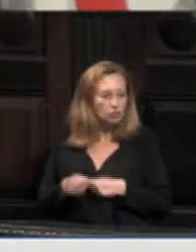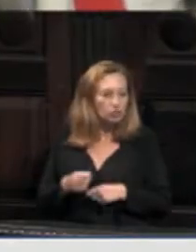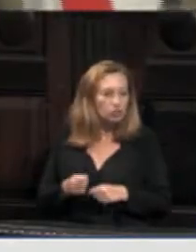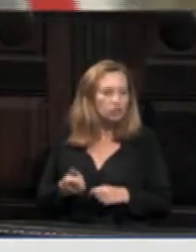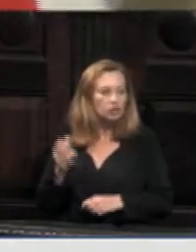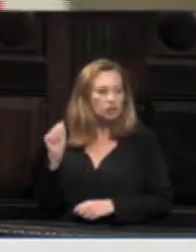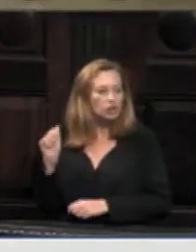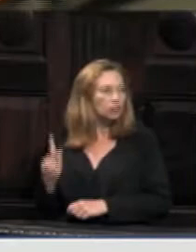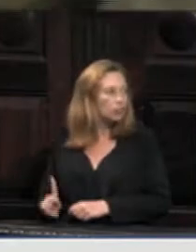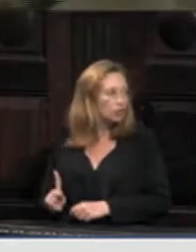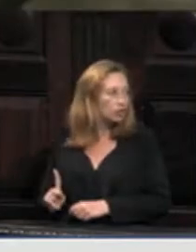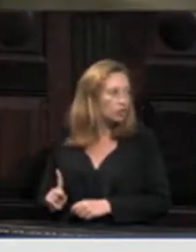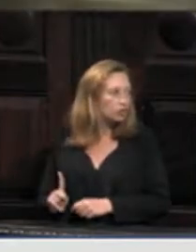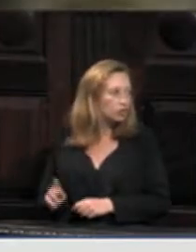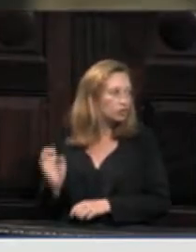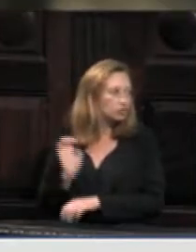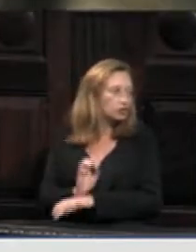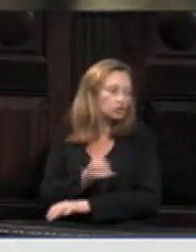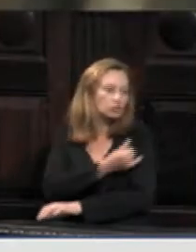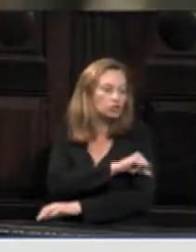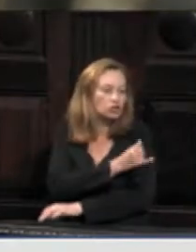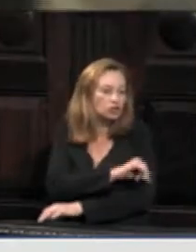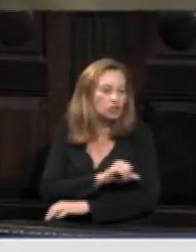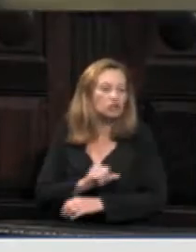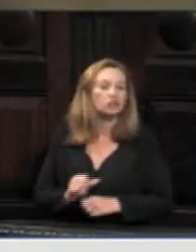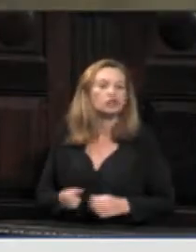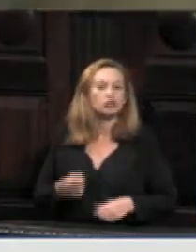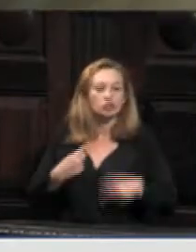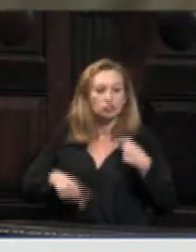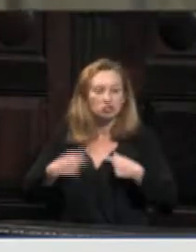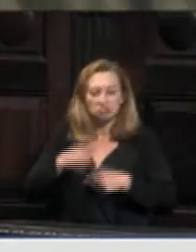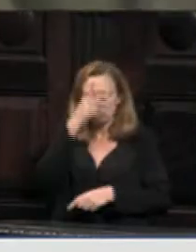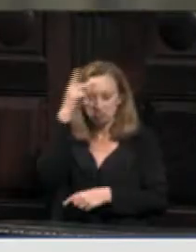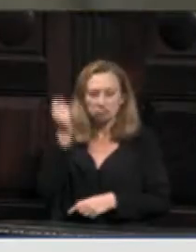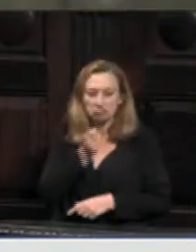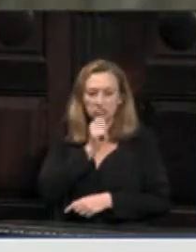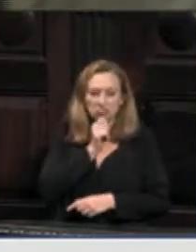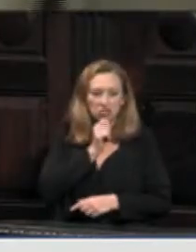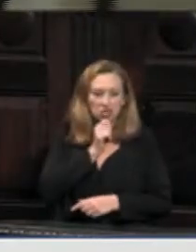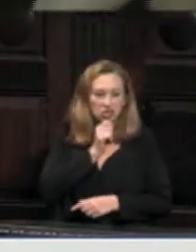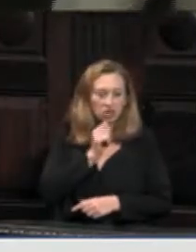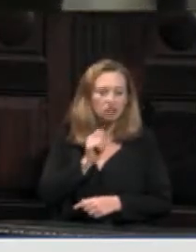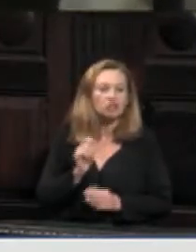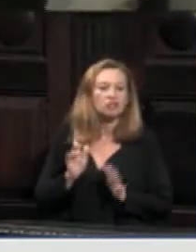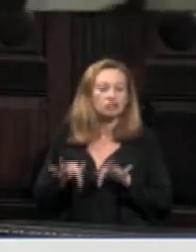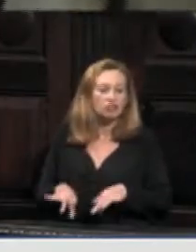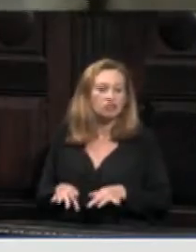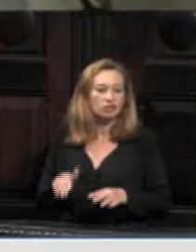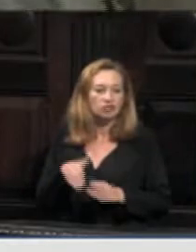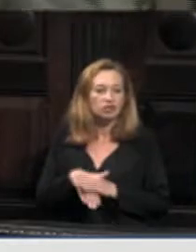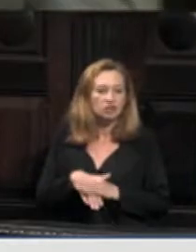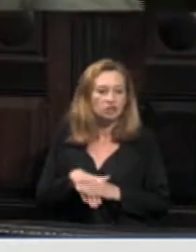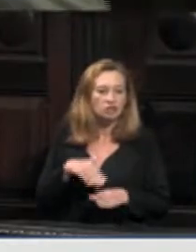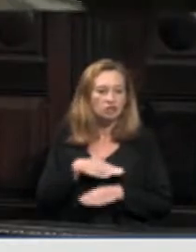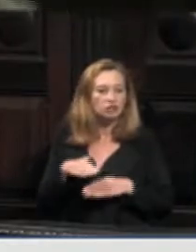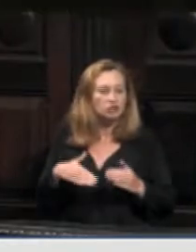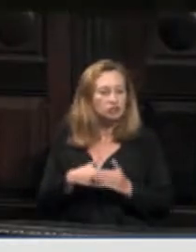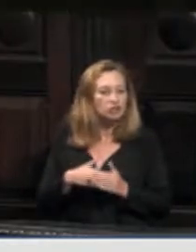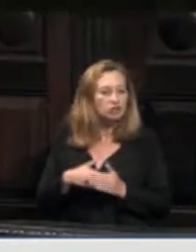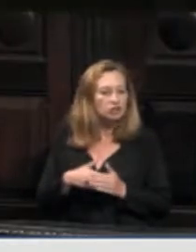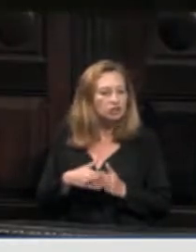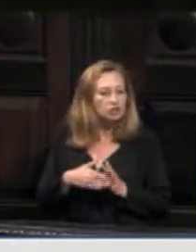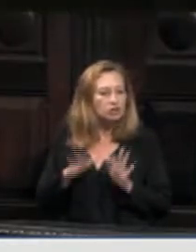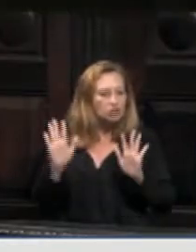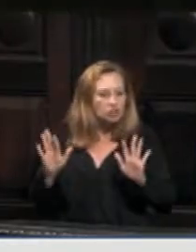de Janeiro, referente ao exercício de 2017. Em discussão, não havendo que queira discutir, encerrada a discussão. Em votação, os senhores que aprovam... Senhor